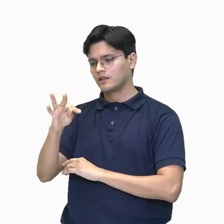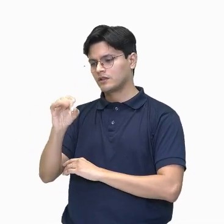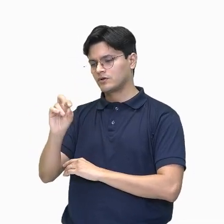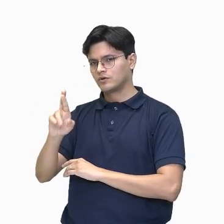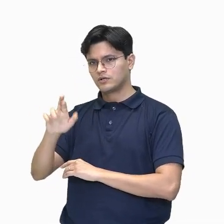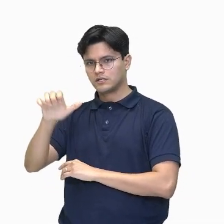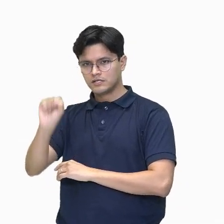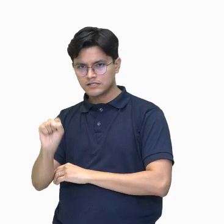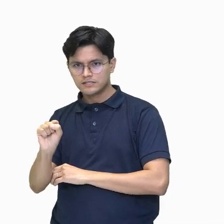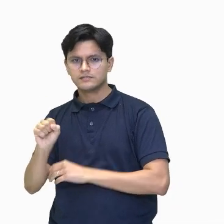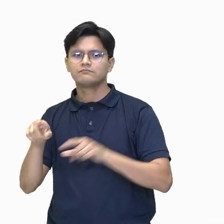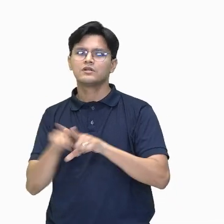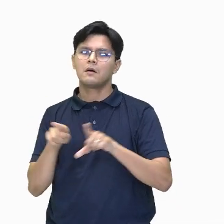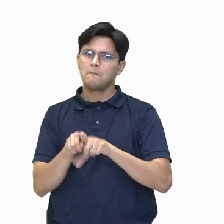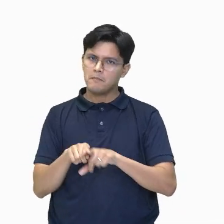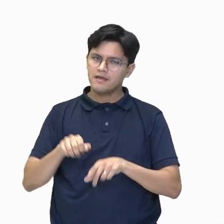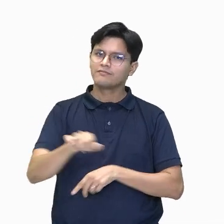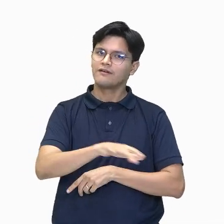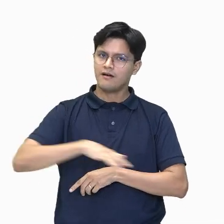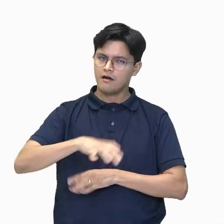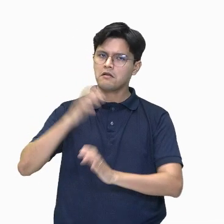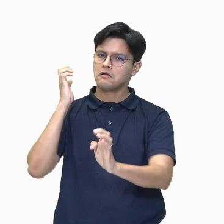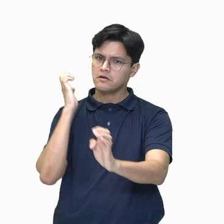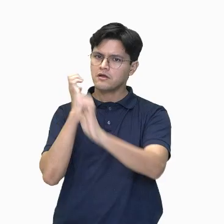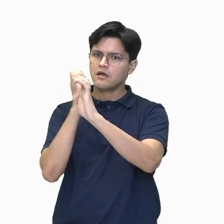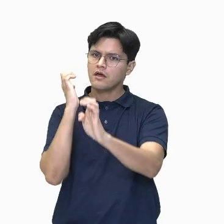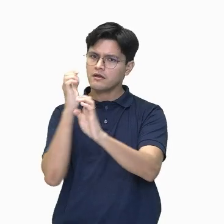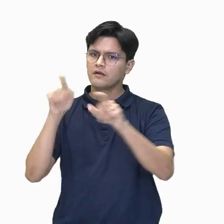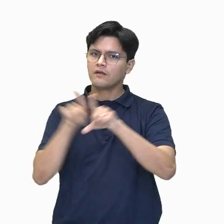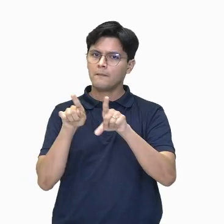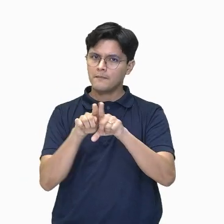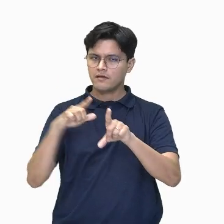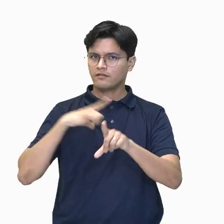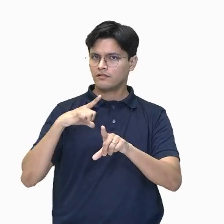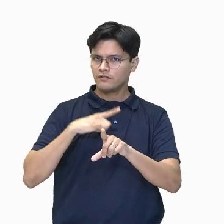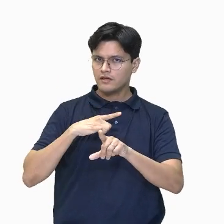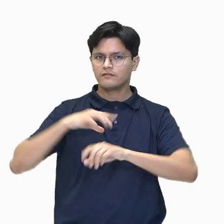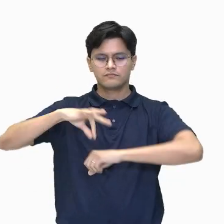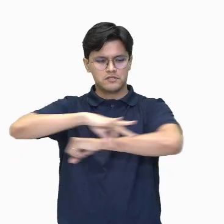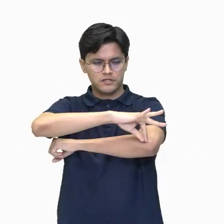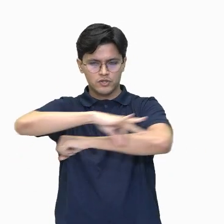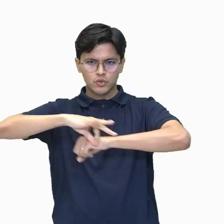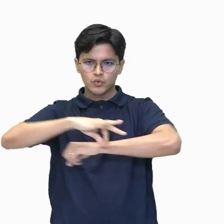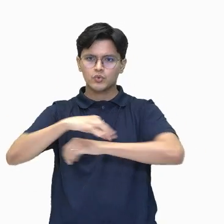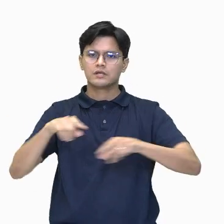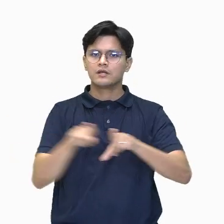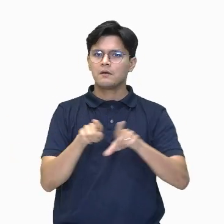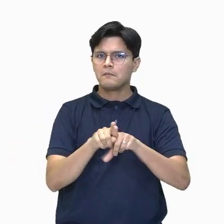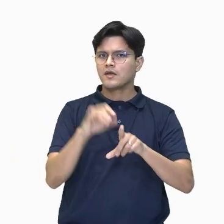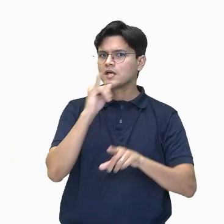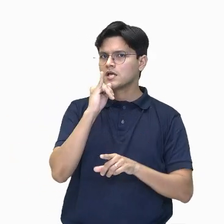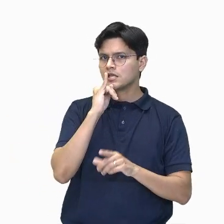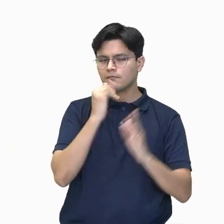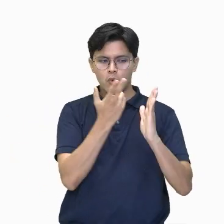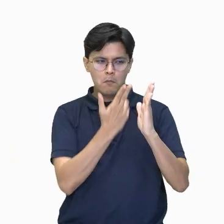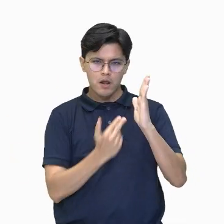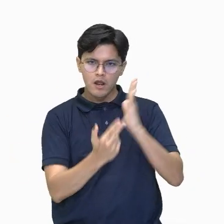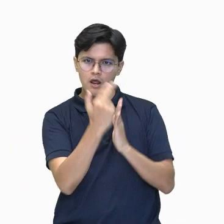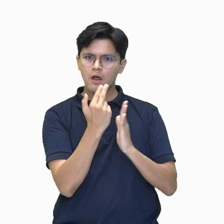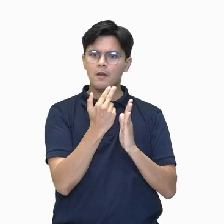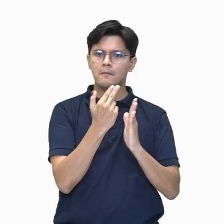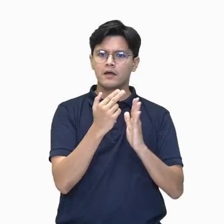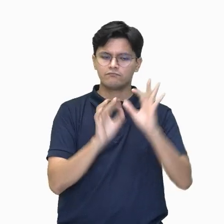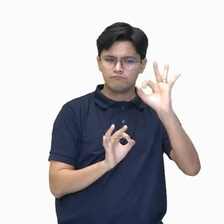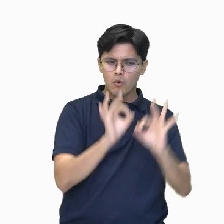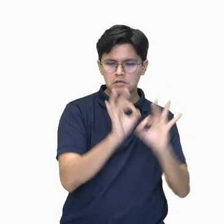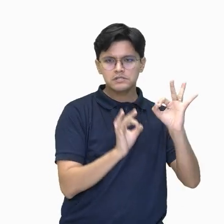da física e vai passear em engenharia e arquitetura, quando se trata aí da criação de plantas baixas. Ah, não, mas não é possível. Sim, é possível